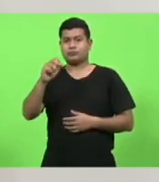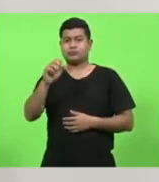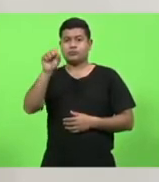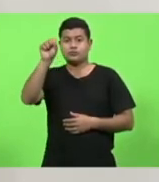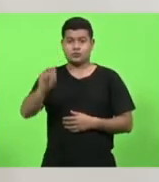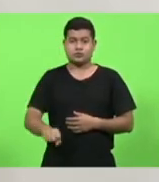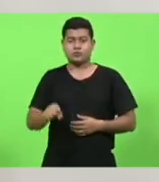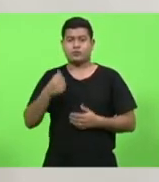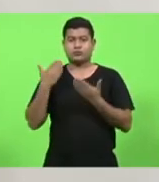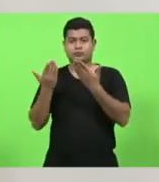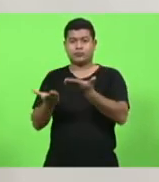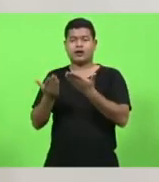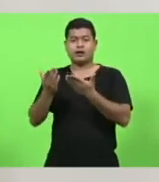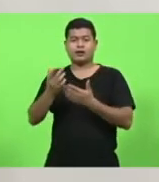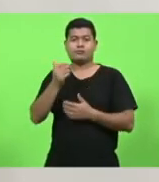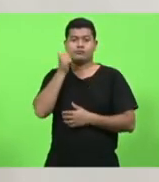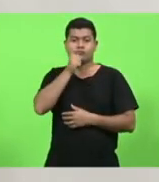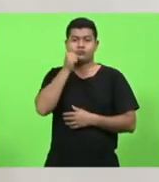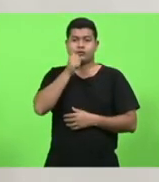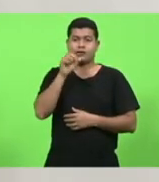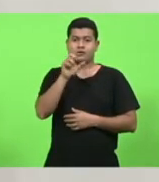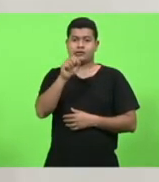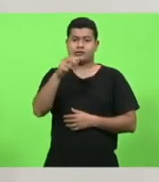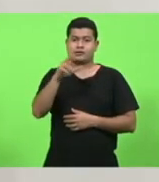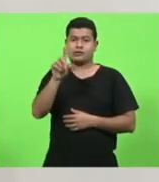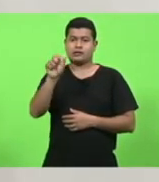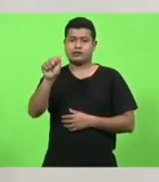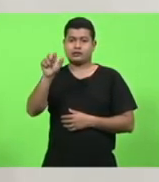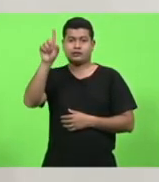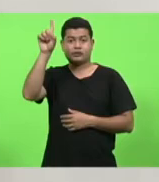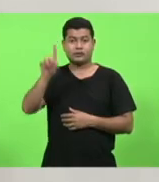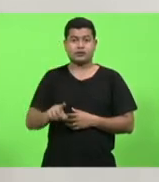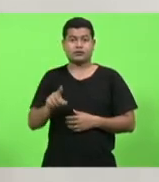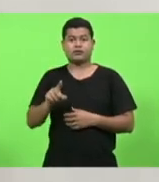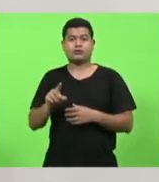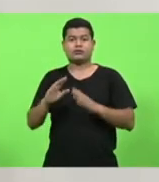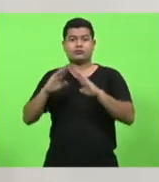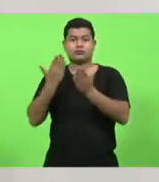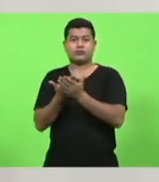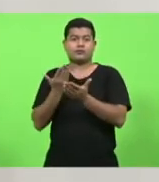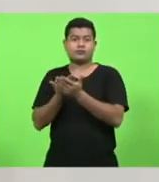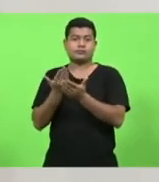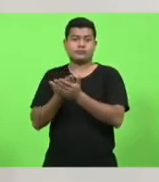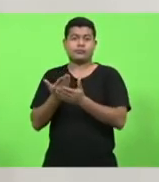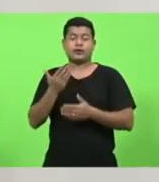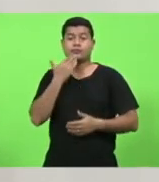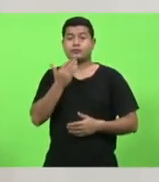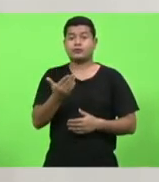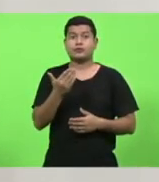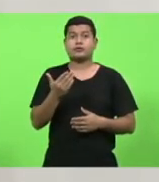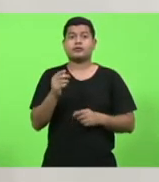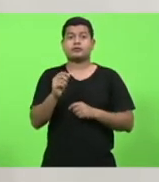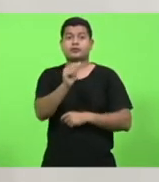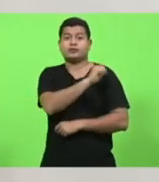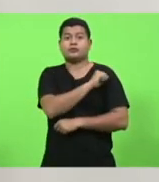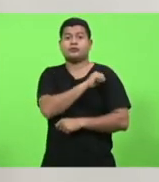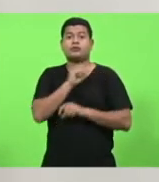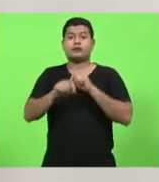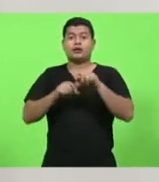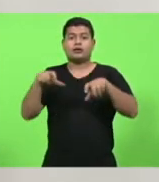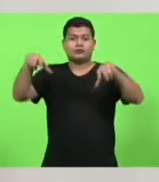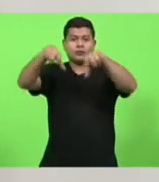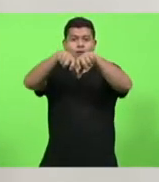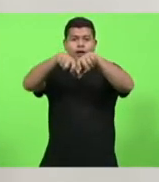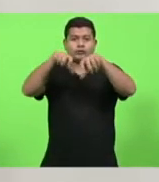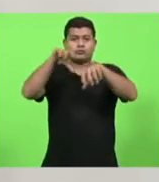Salles, a diretora Sandra. Me pediram, os estudantes, que fizesse a cobertura da quadra